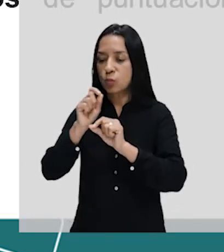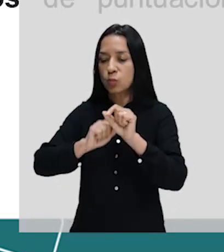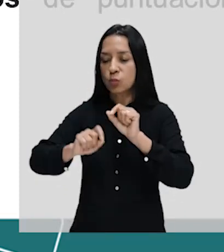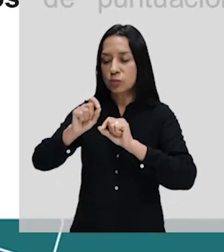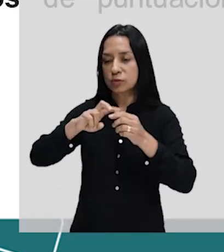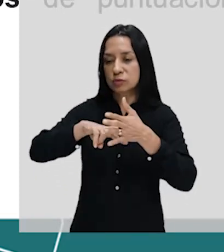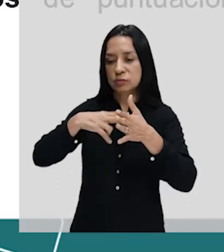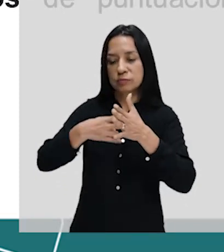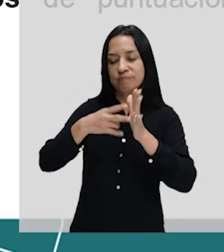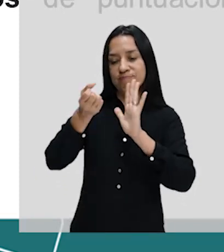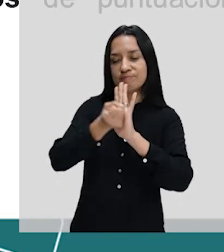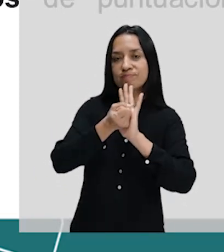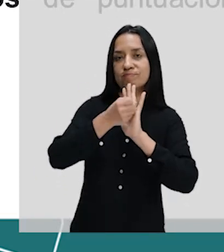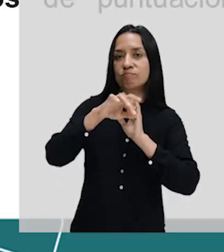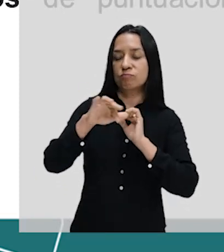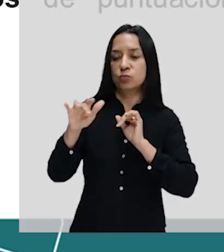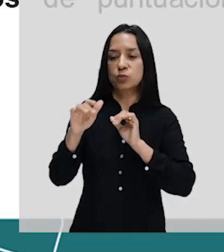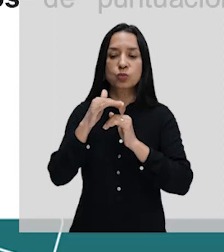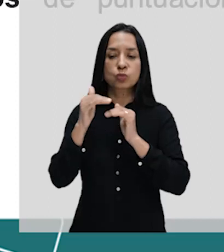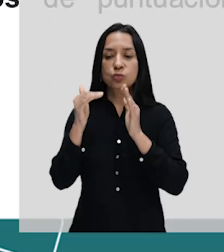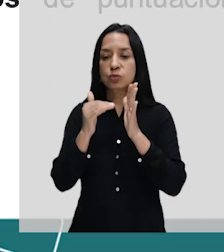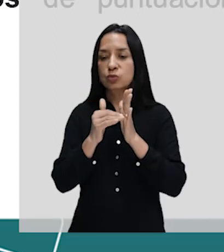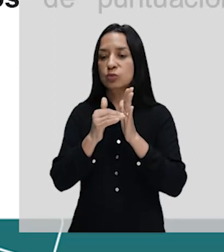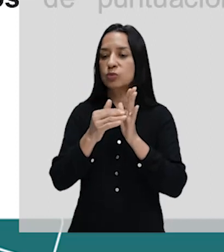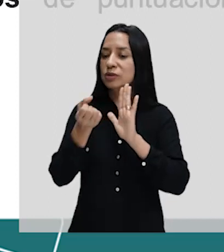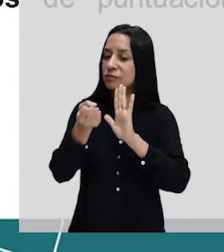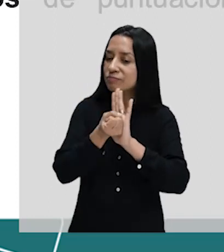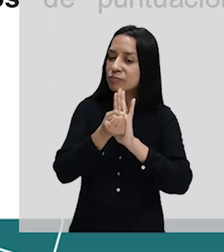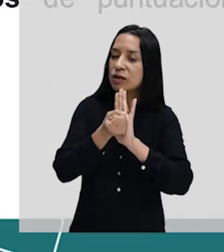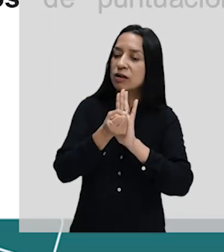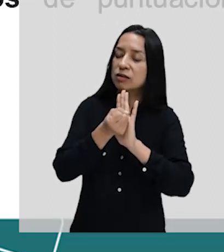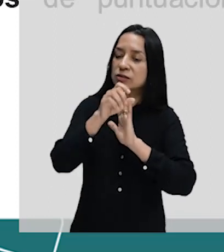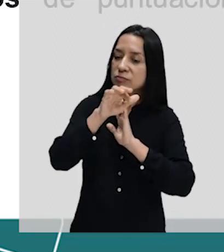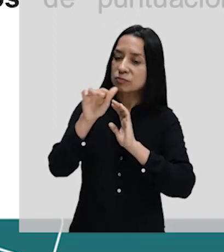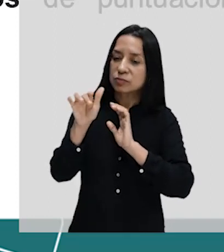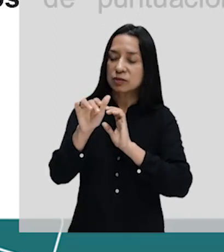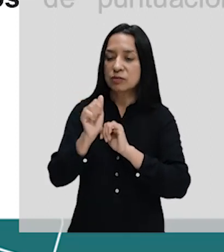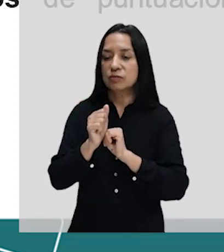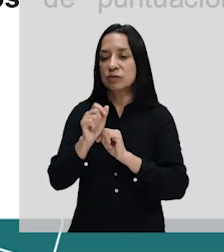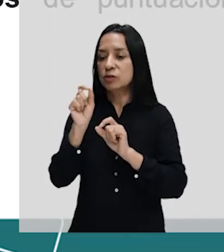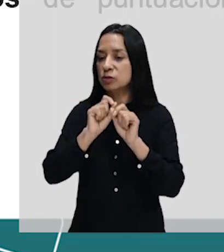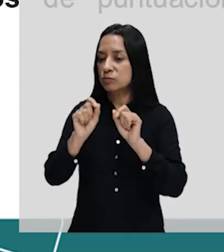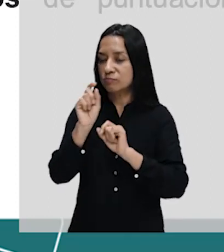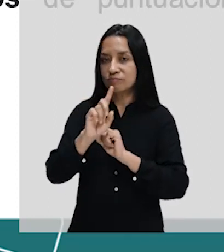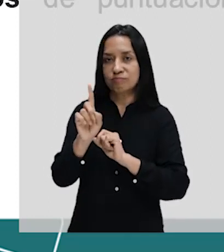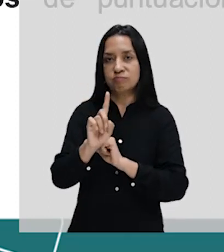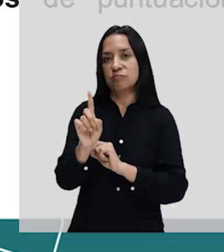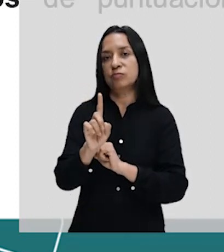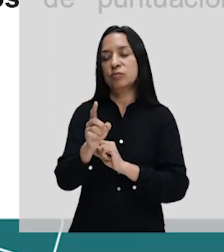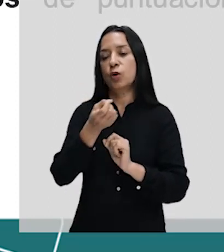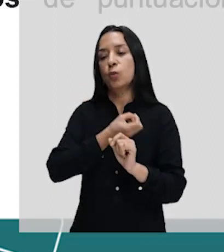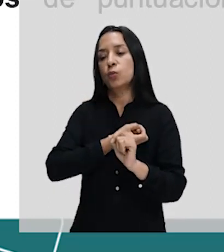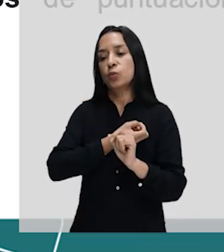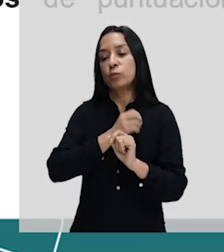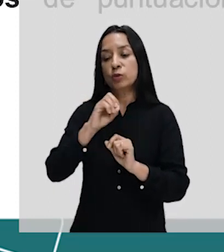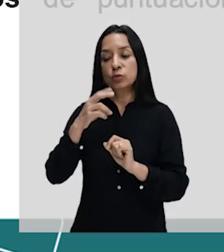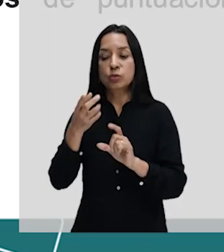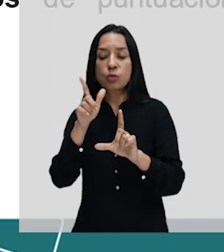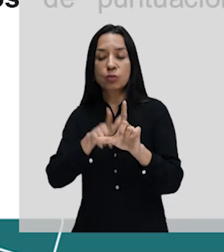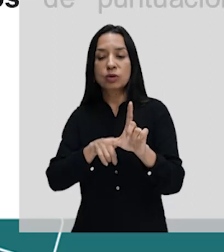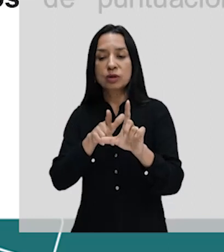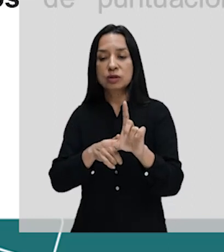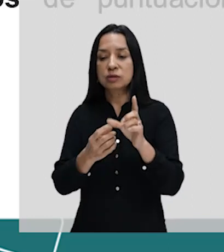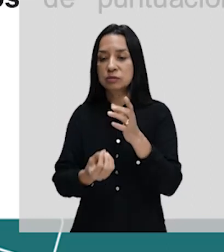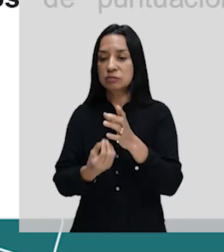ortográficos? Só para a gente reforçar, são todas aquelas marcas gráficas que, não sendo números nem letras, aparecem nos textos